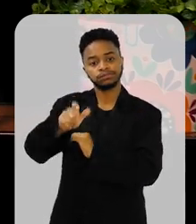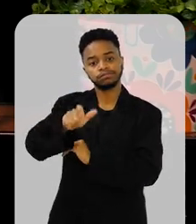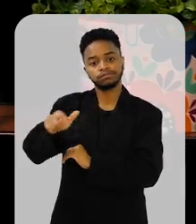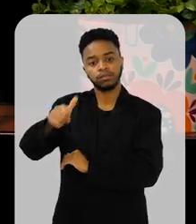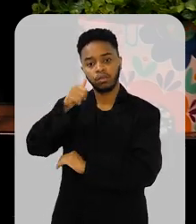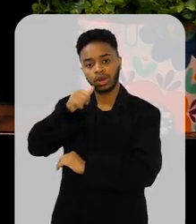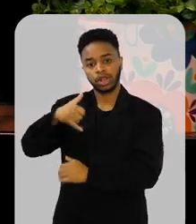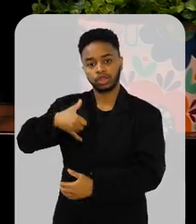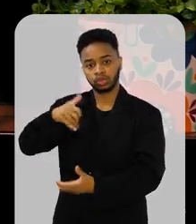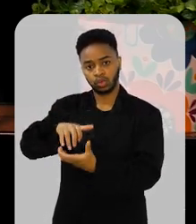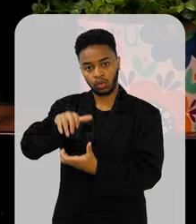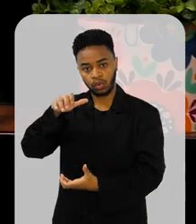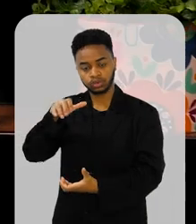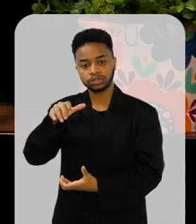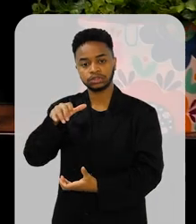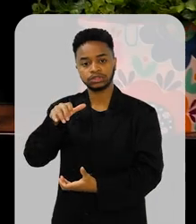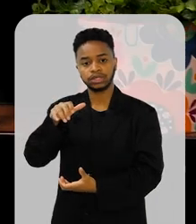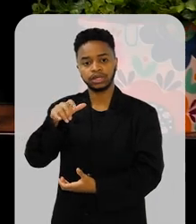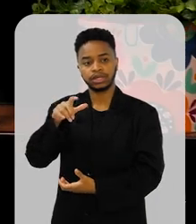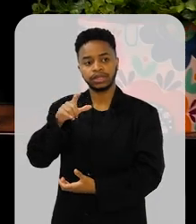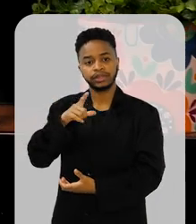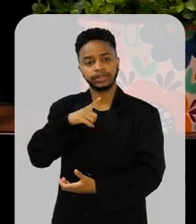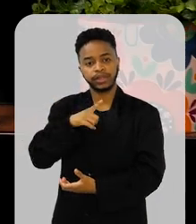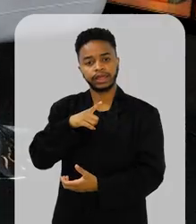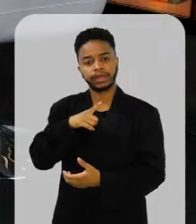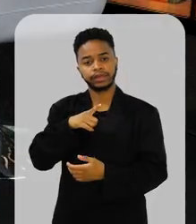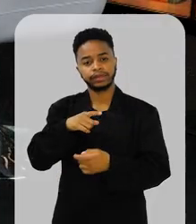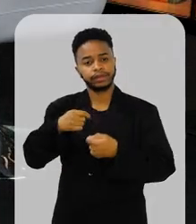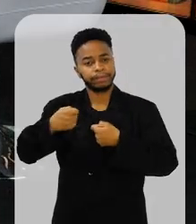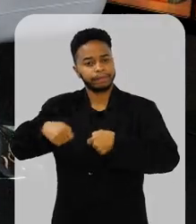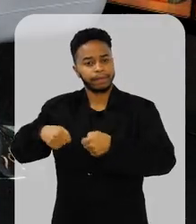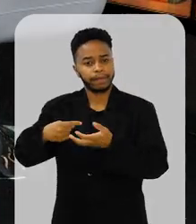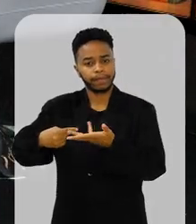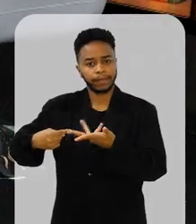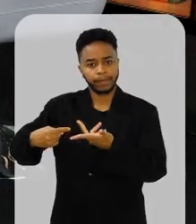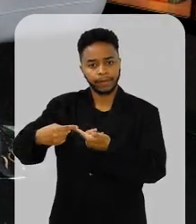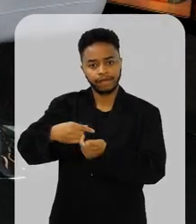das mulheres idosas, tem muitas demandas, tem